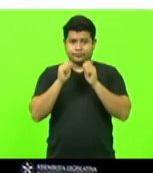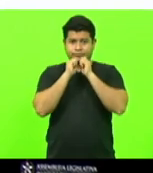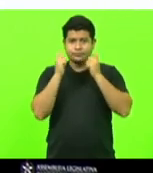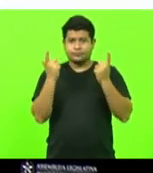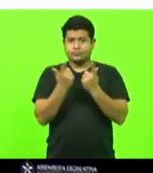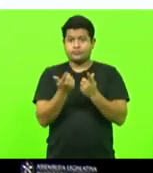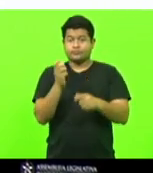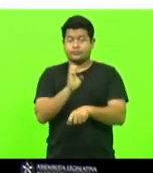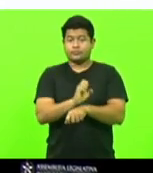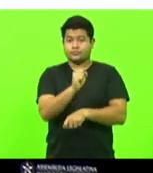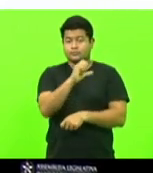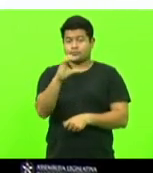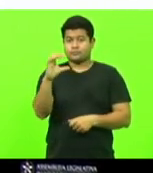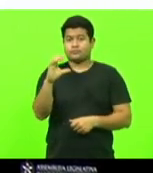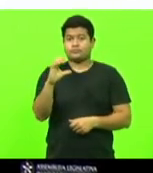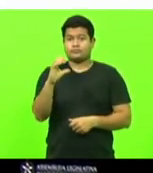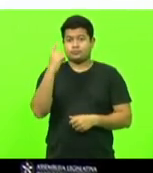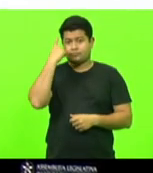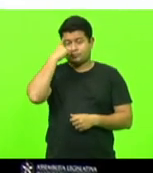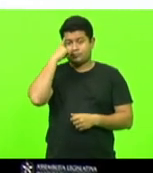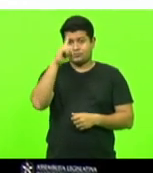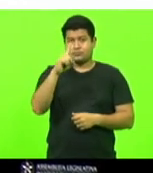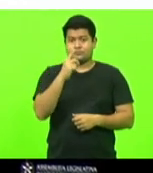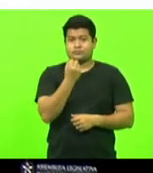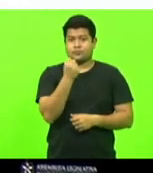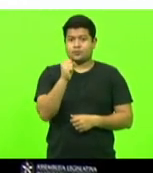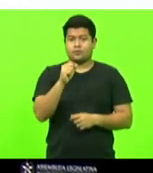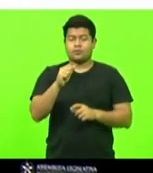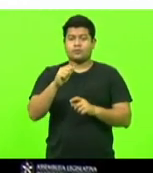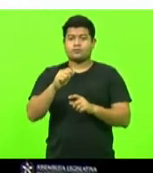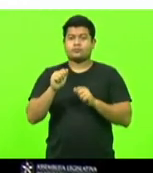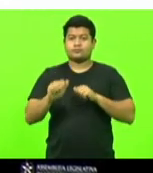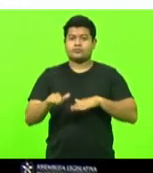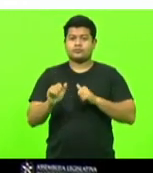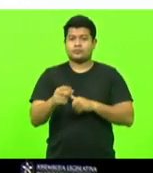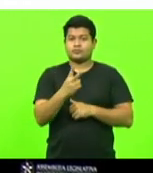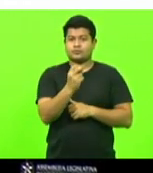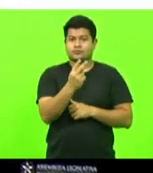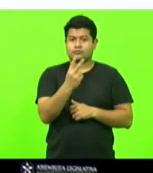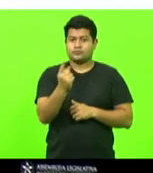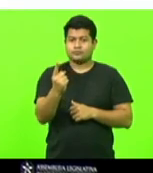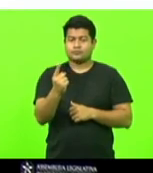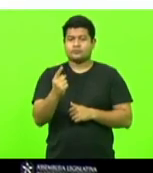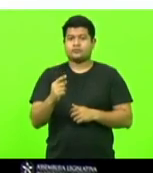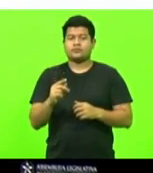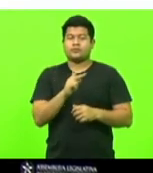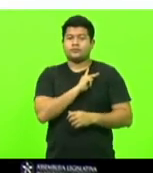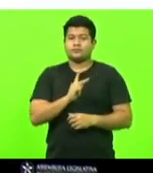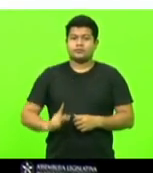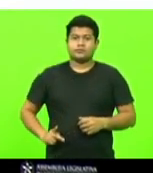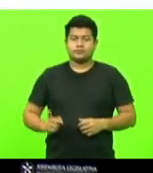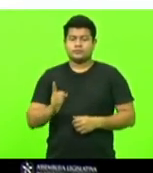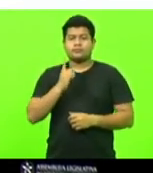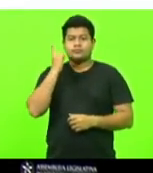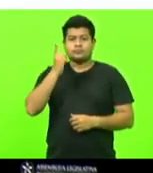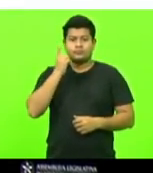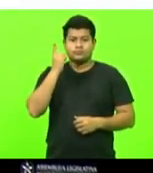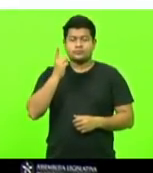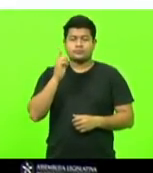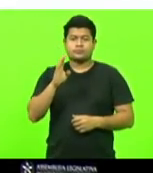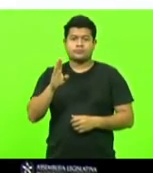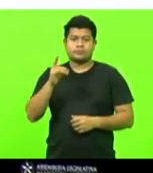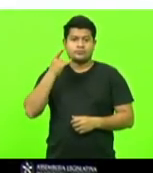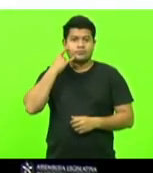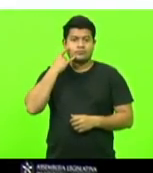Assembleia Legislativa do Estado de Santa Catarina, que foi realizada no dia 8 de setembro de 2021, com a presidência dos deputados Mauro de Nadal e Nilson